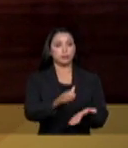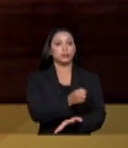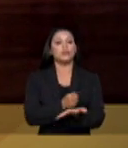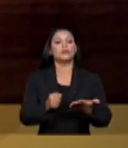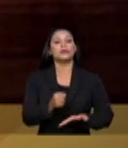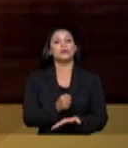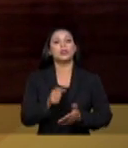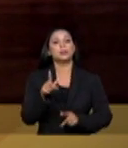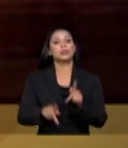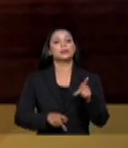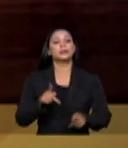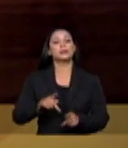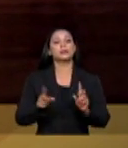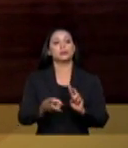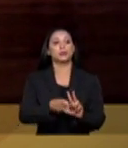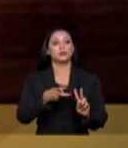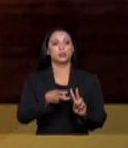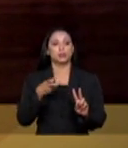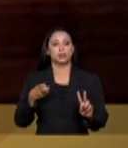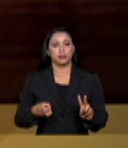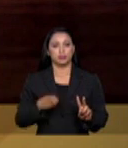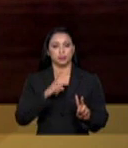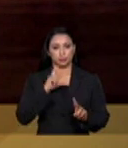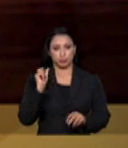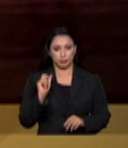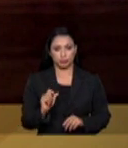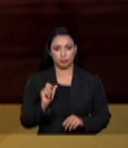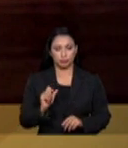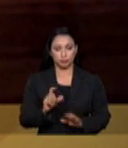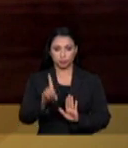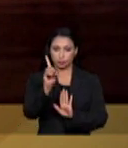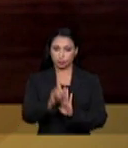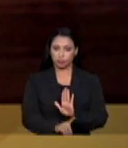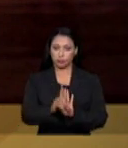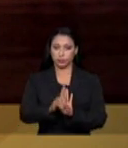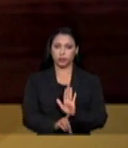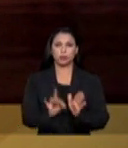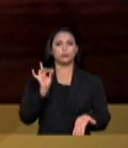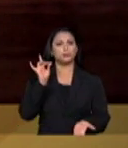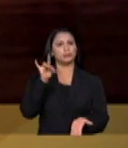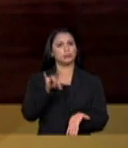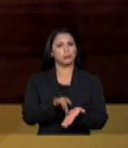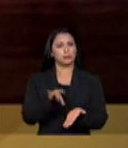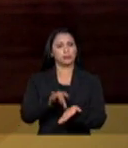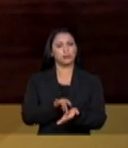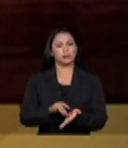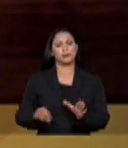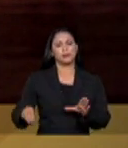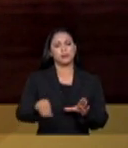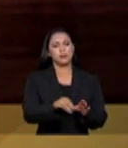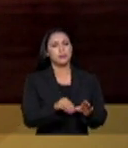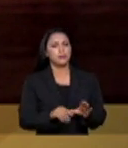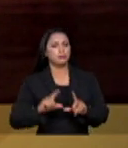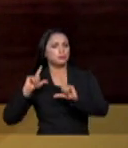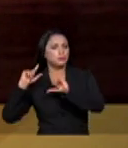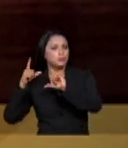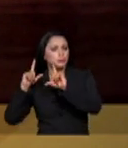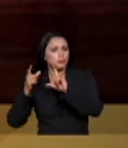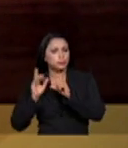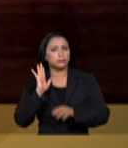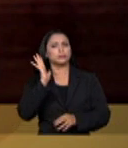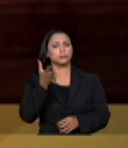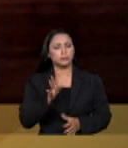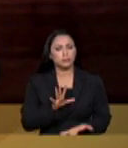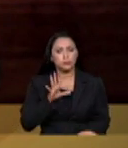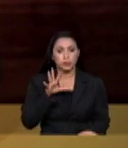fundamental dos povos indígenas e se concretiza no direito originário finalmente